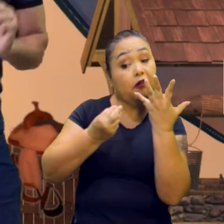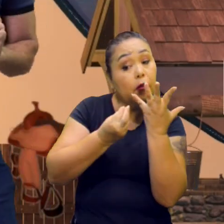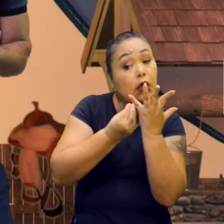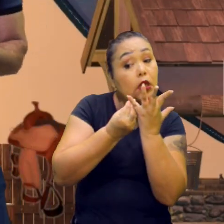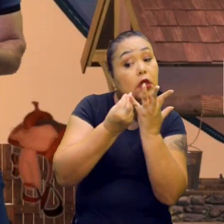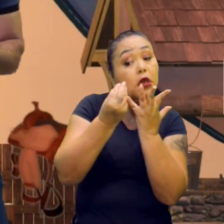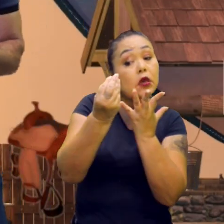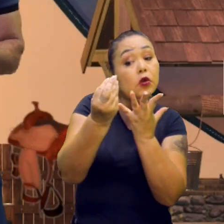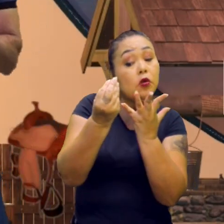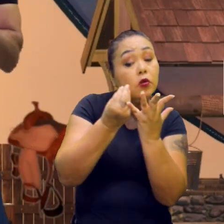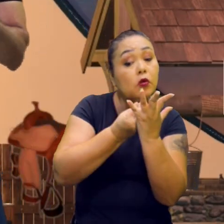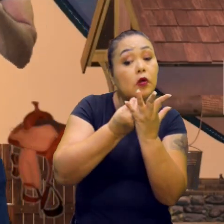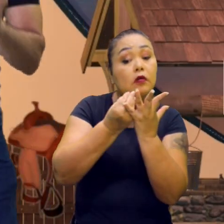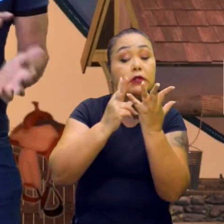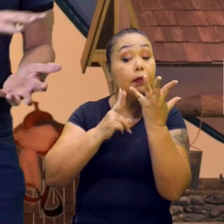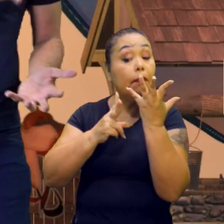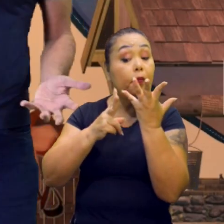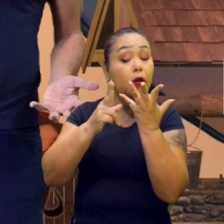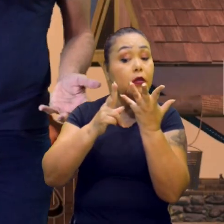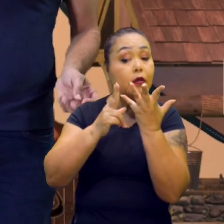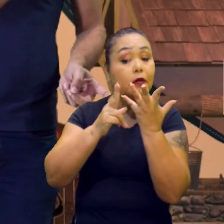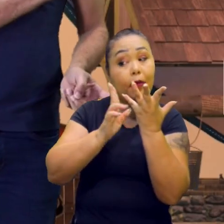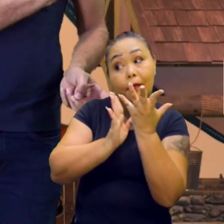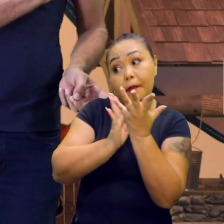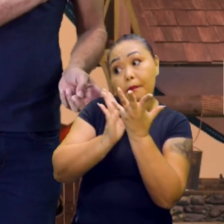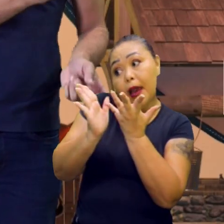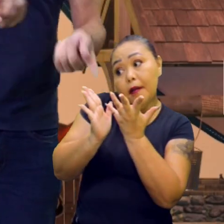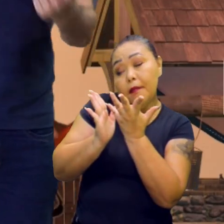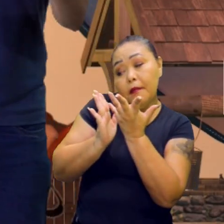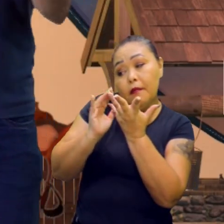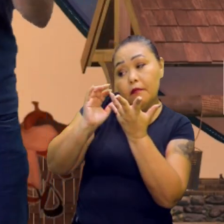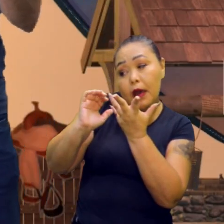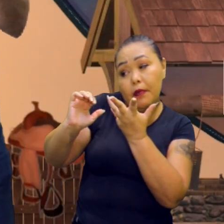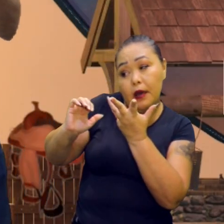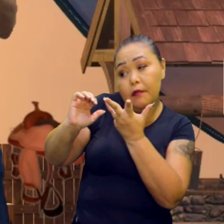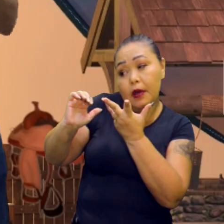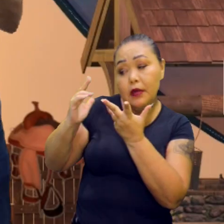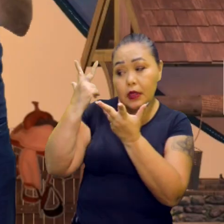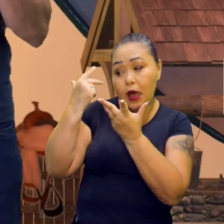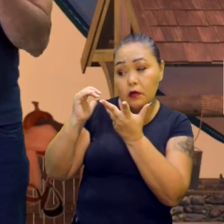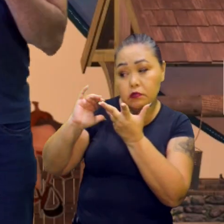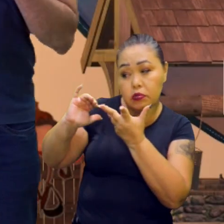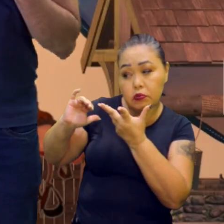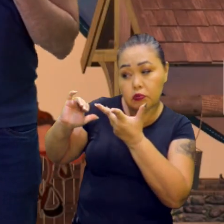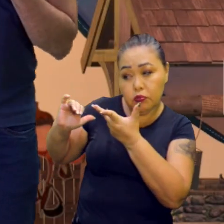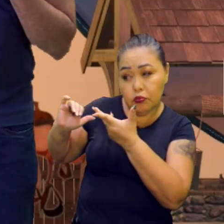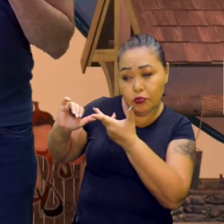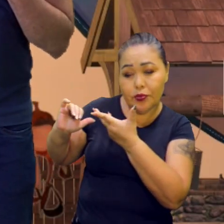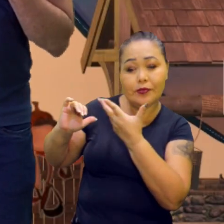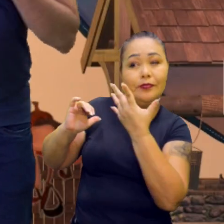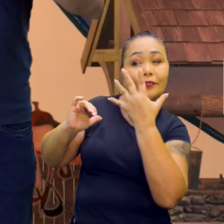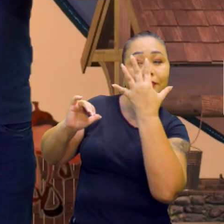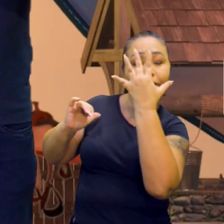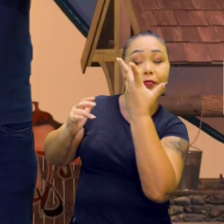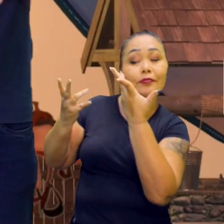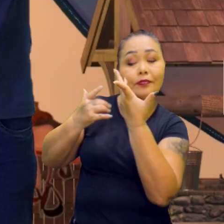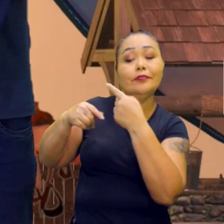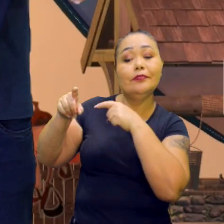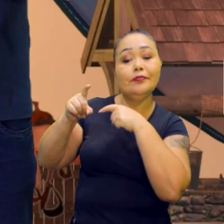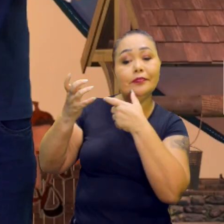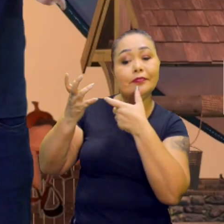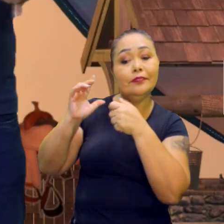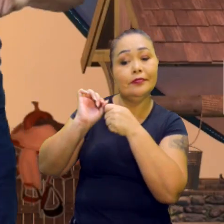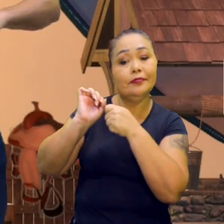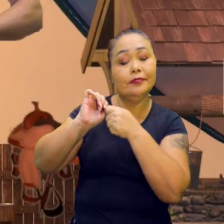Você poda para direcionar aquele desenvolvimento natural da forma que o produtor quer. Eu estou separando o